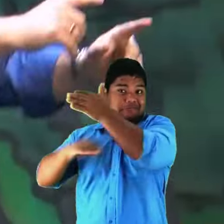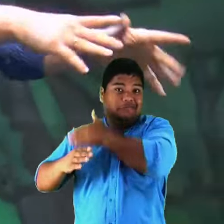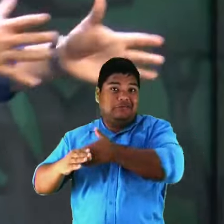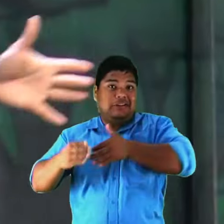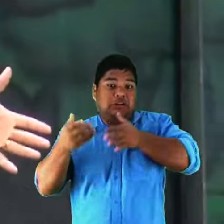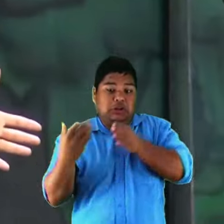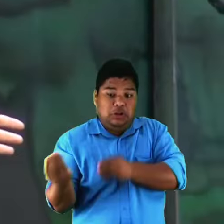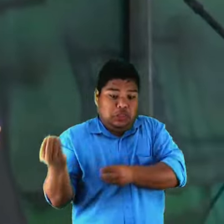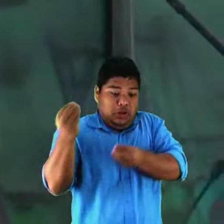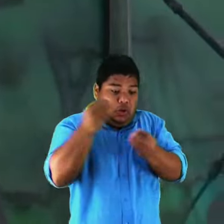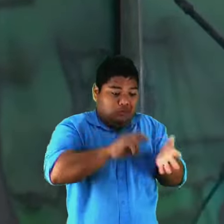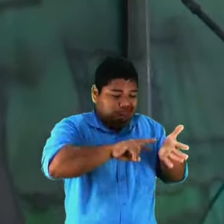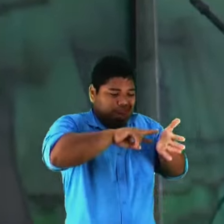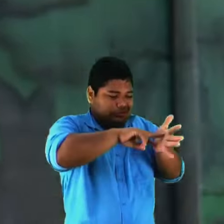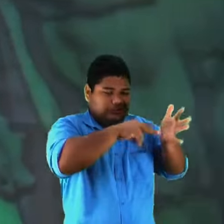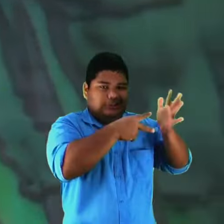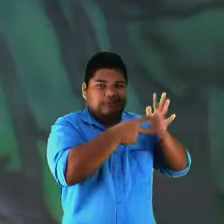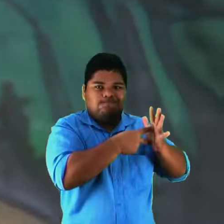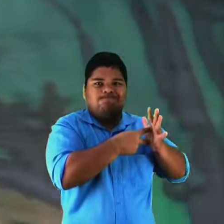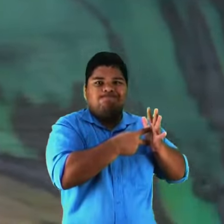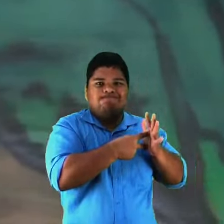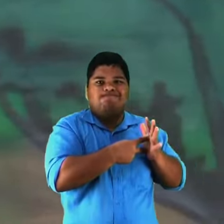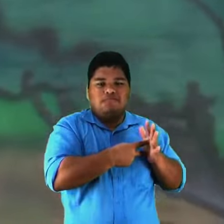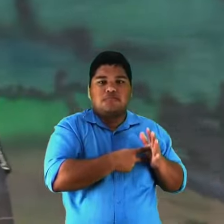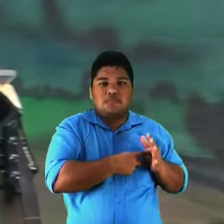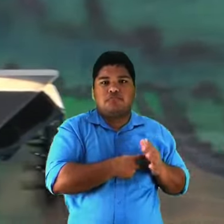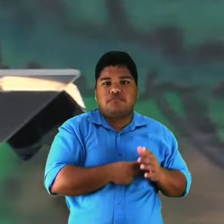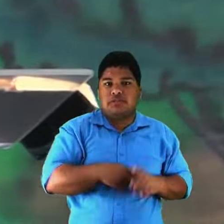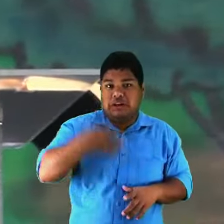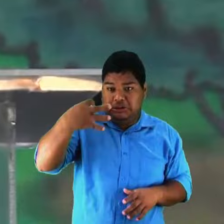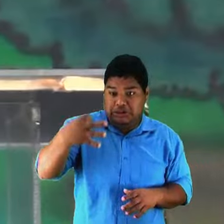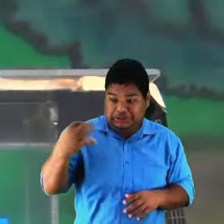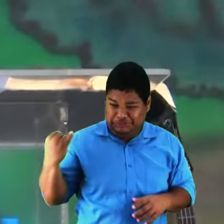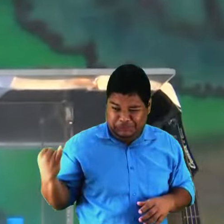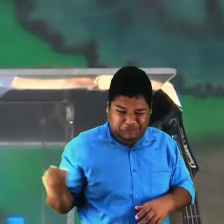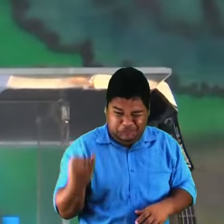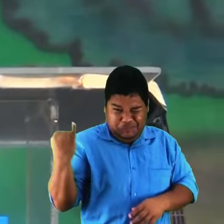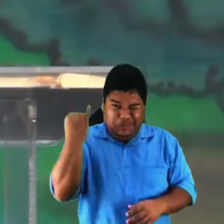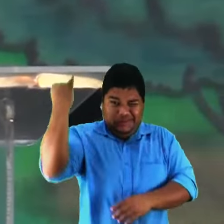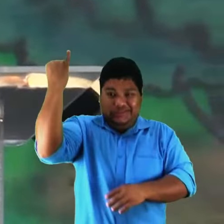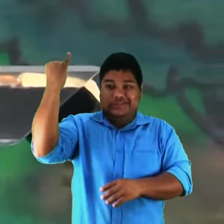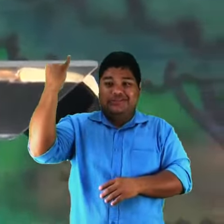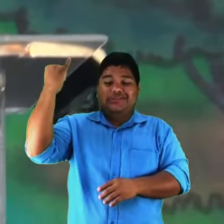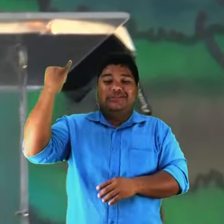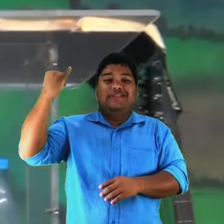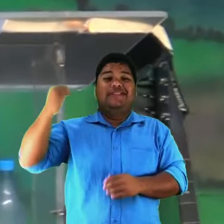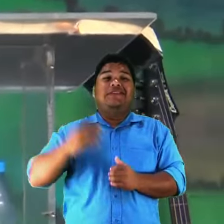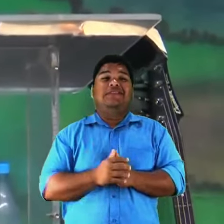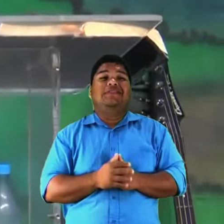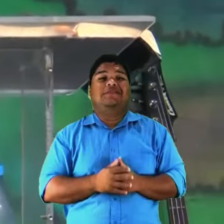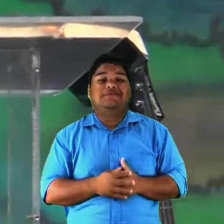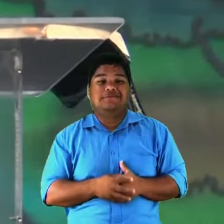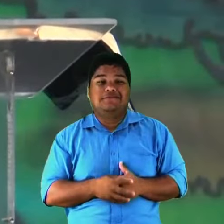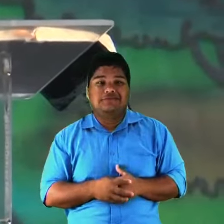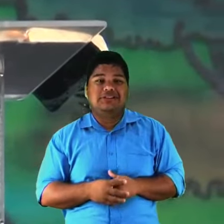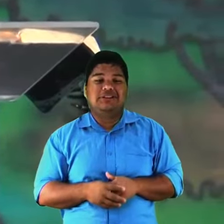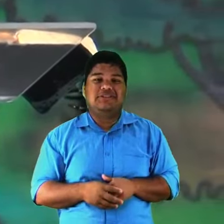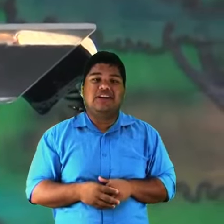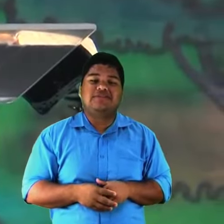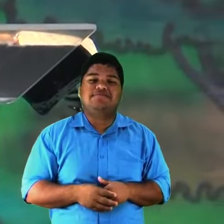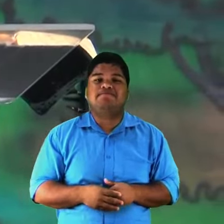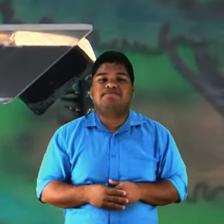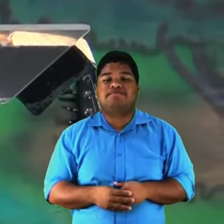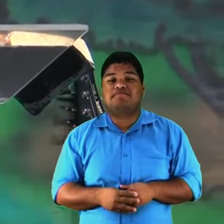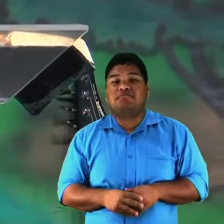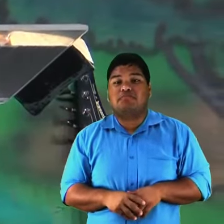interpretação, e é a válida, é a que é importante, é a que deve prevalecer. E aí depois